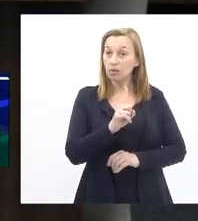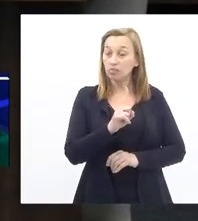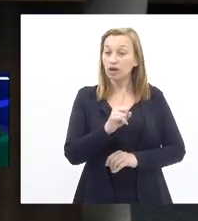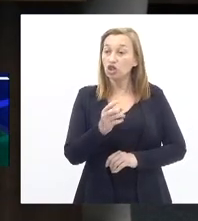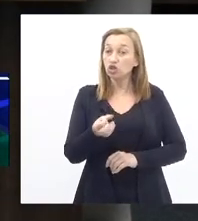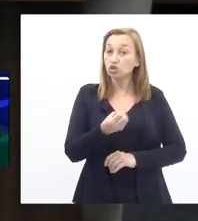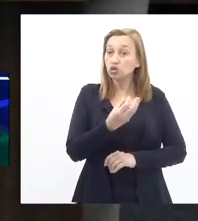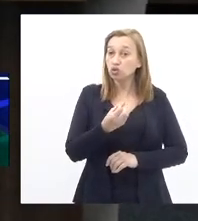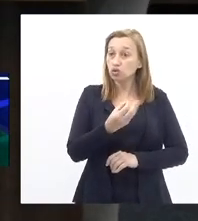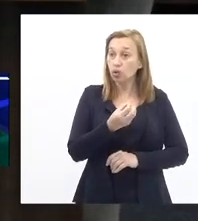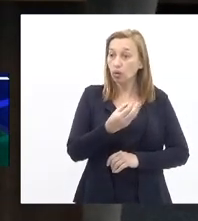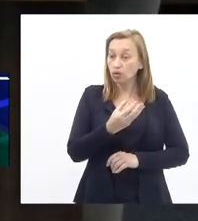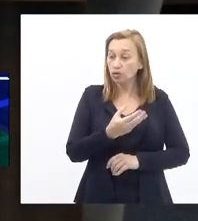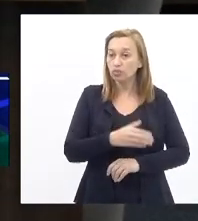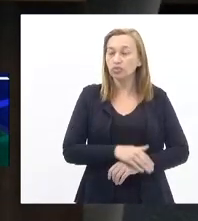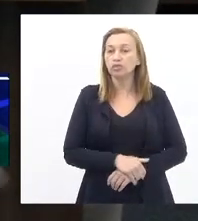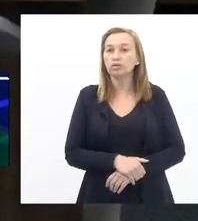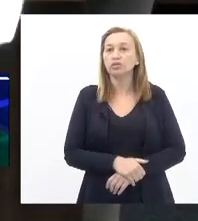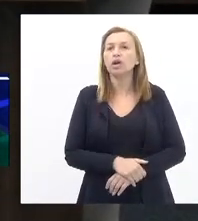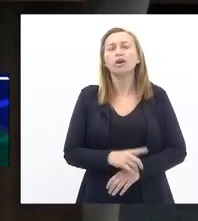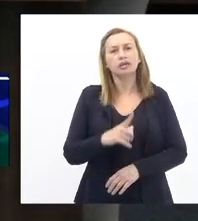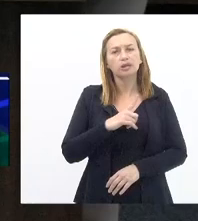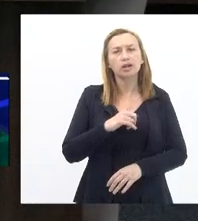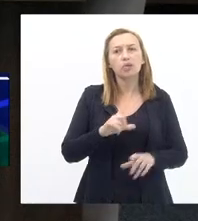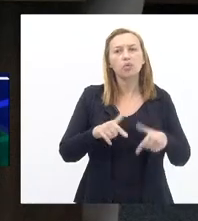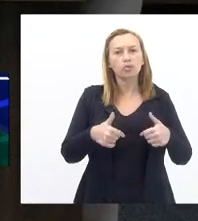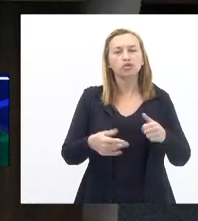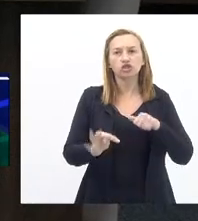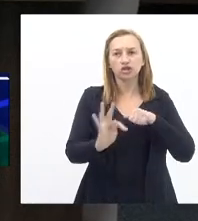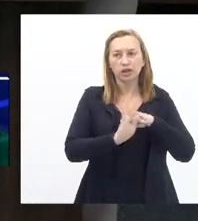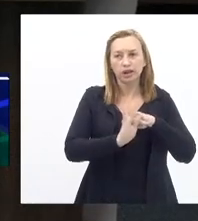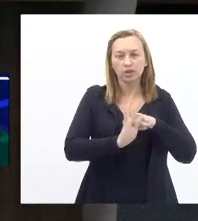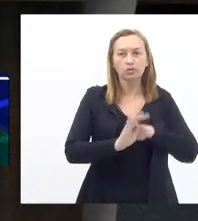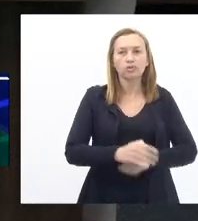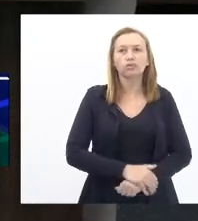novos. E tem uma forma técnica,